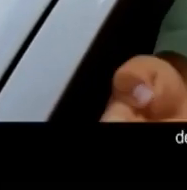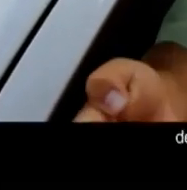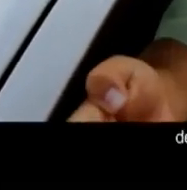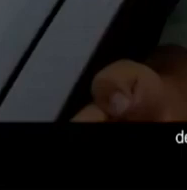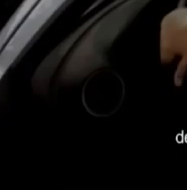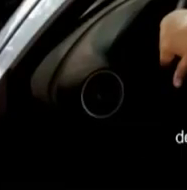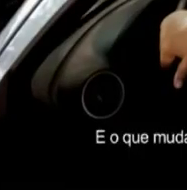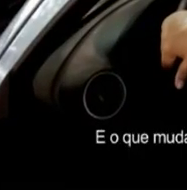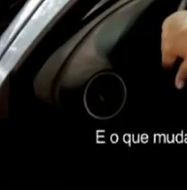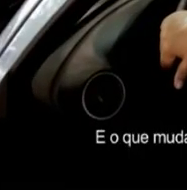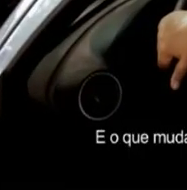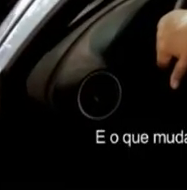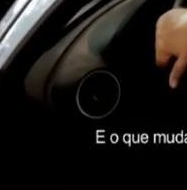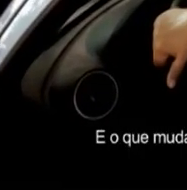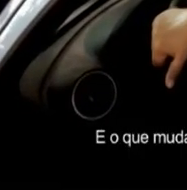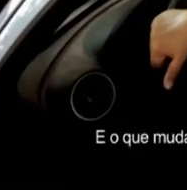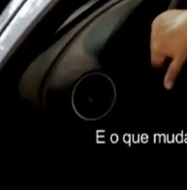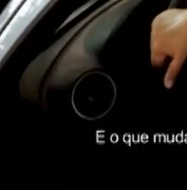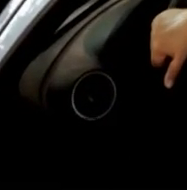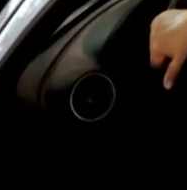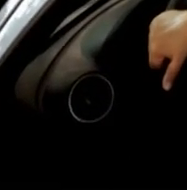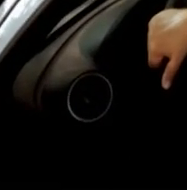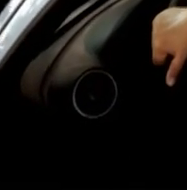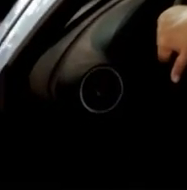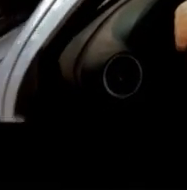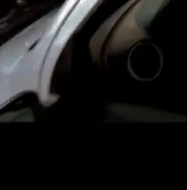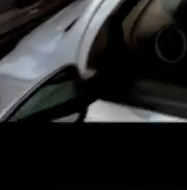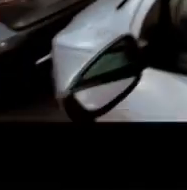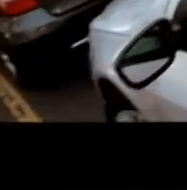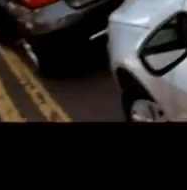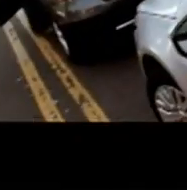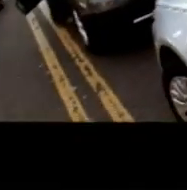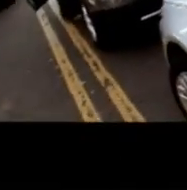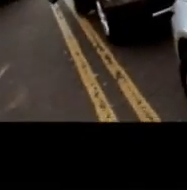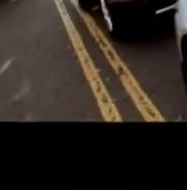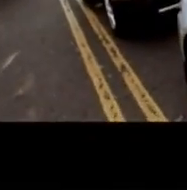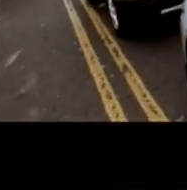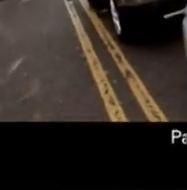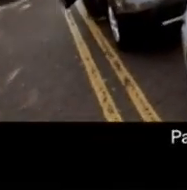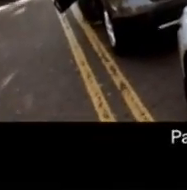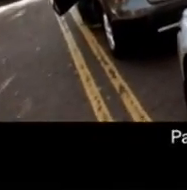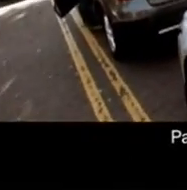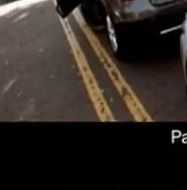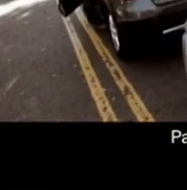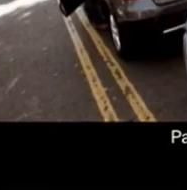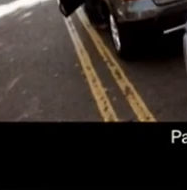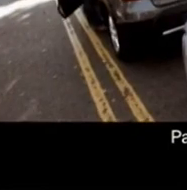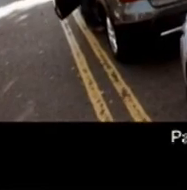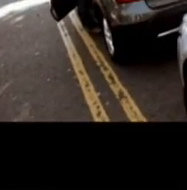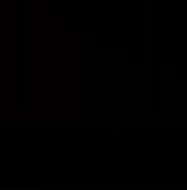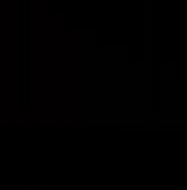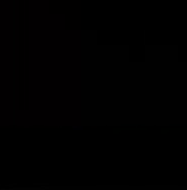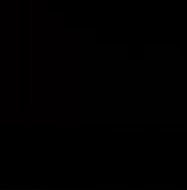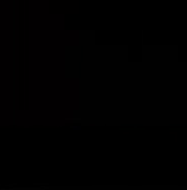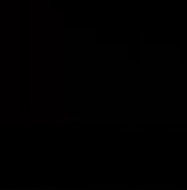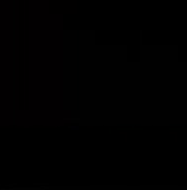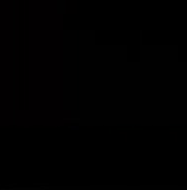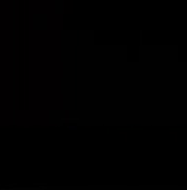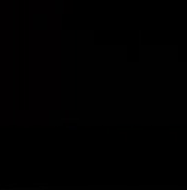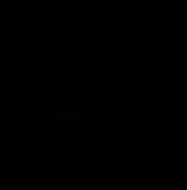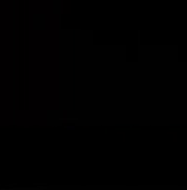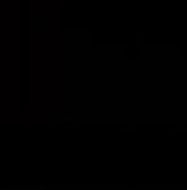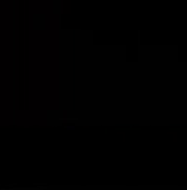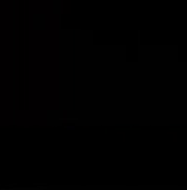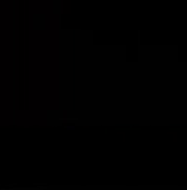vida de outras pessoas em risco e o que mudaria em você para melhorar o trânsito em mim ih cara para enfila desculpo o trânsito só